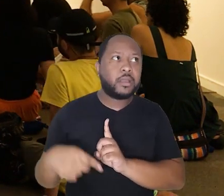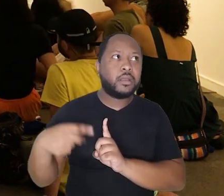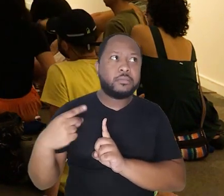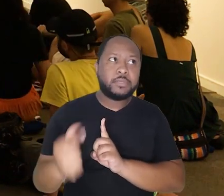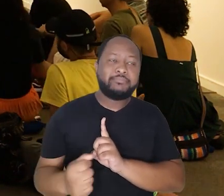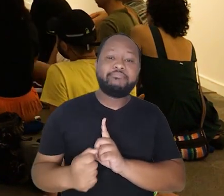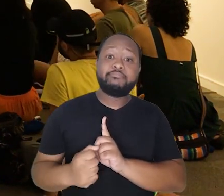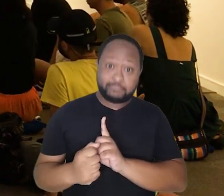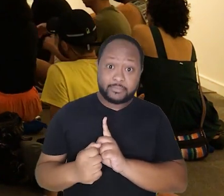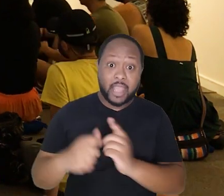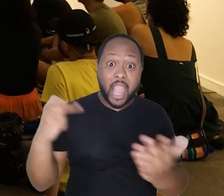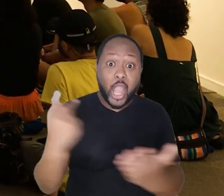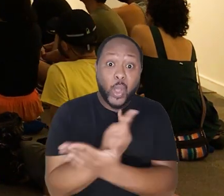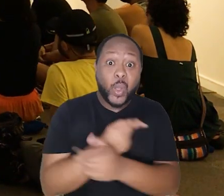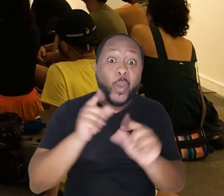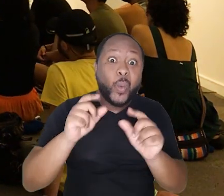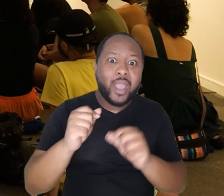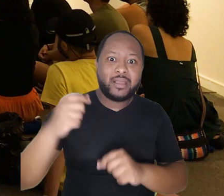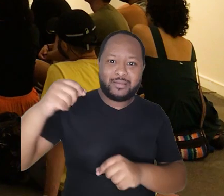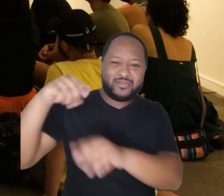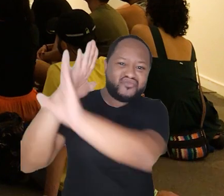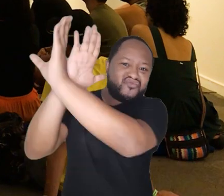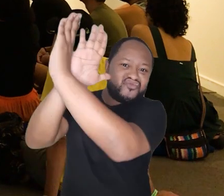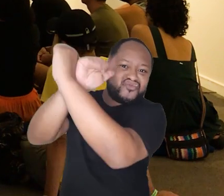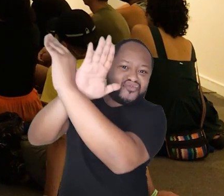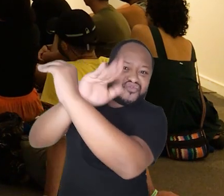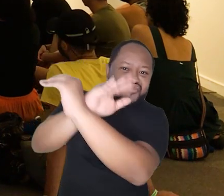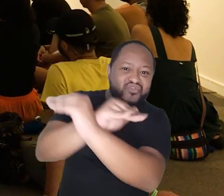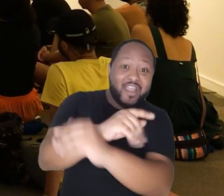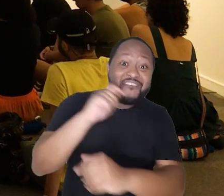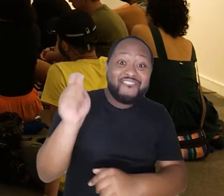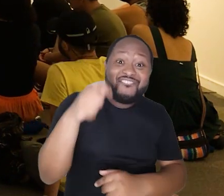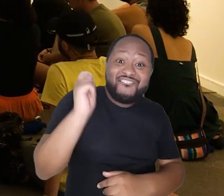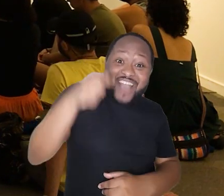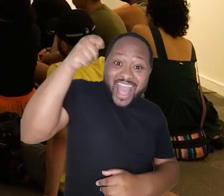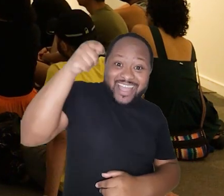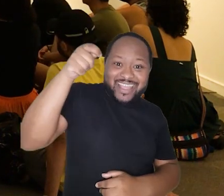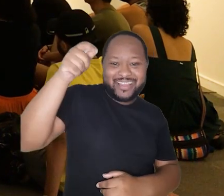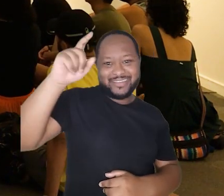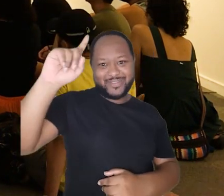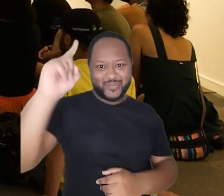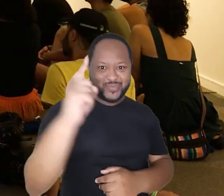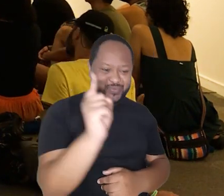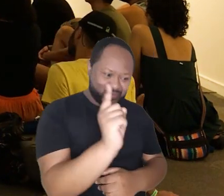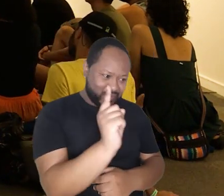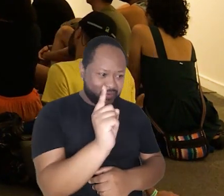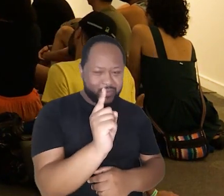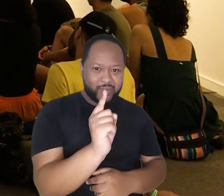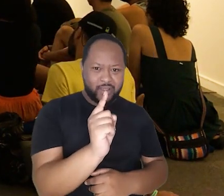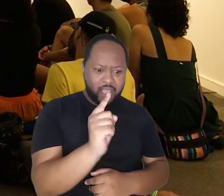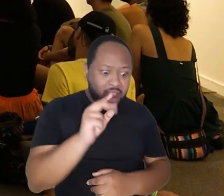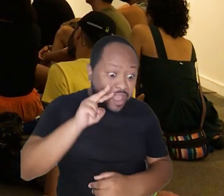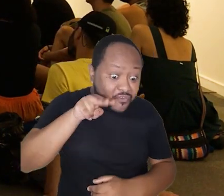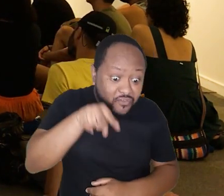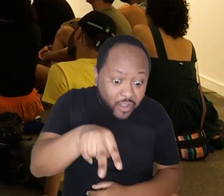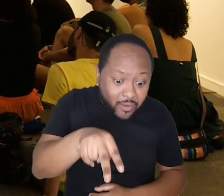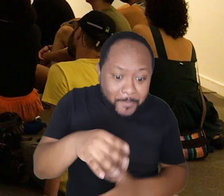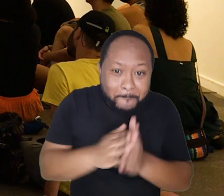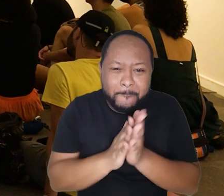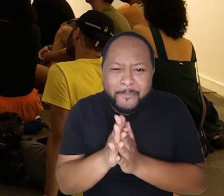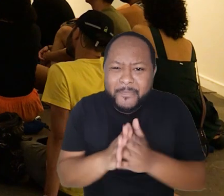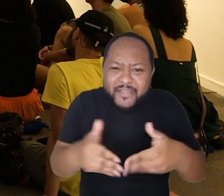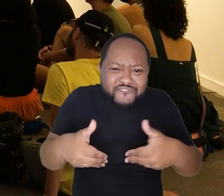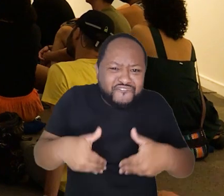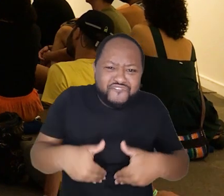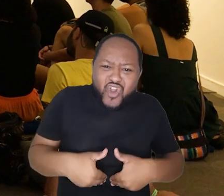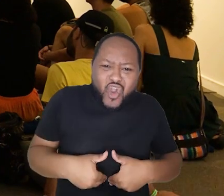até que então apareceu a fada. Quando a fada apareceu, ela parou de frente para a cumbuca e ficou com muita